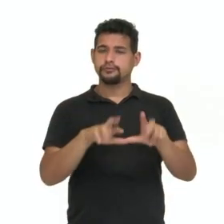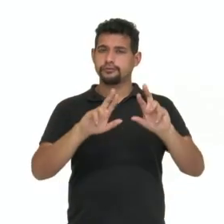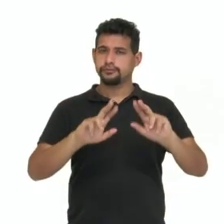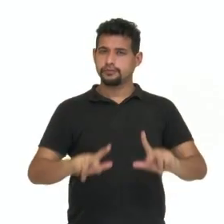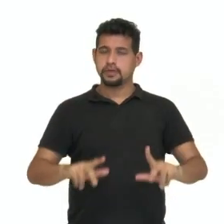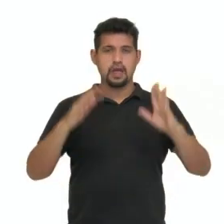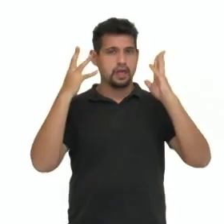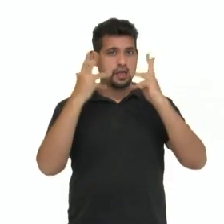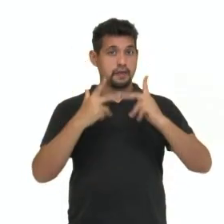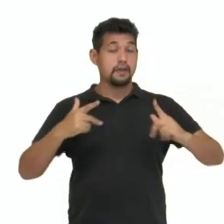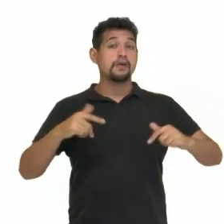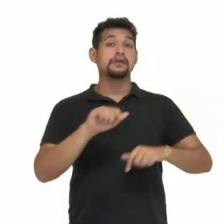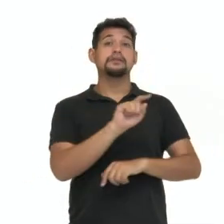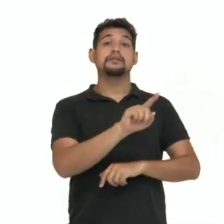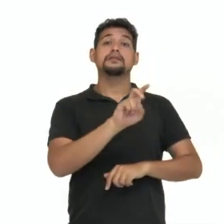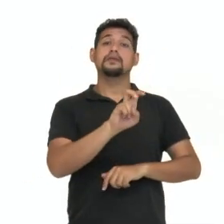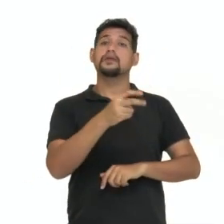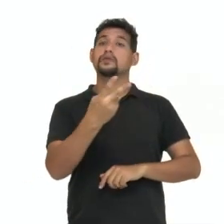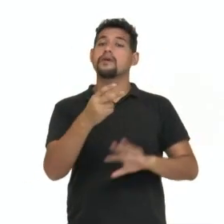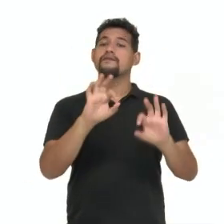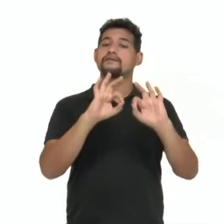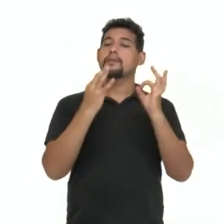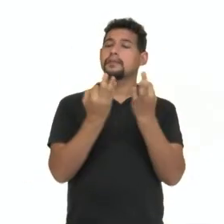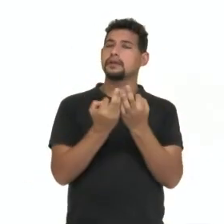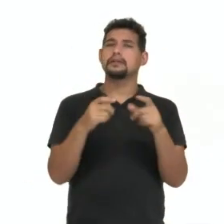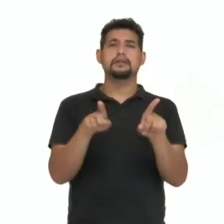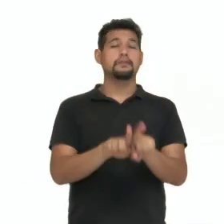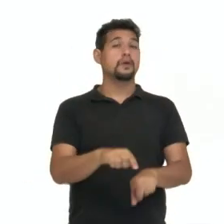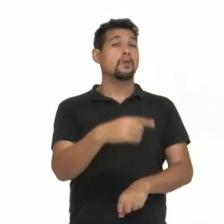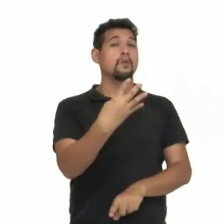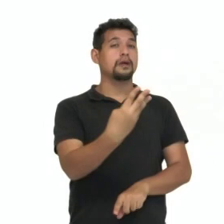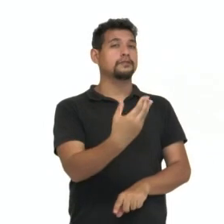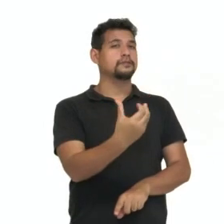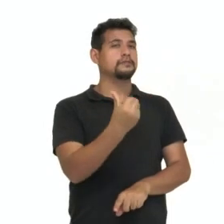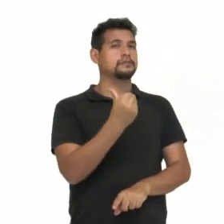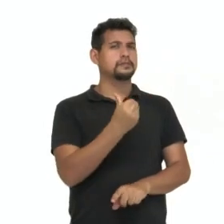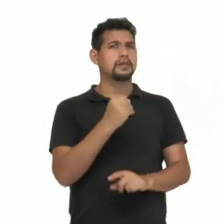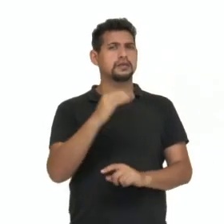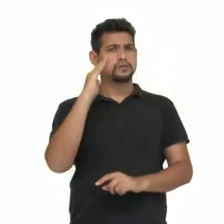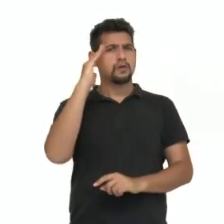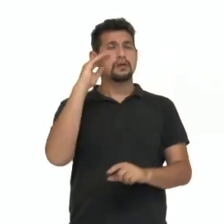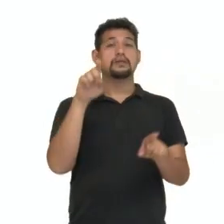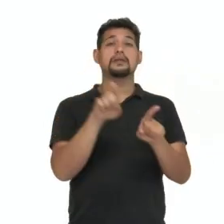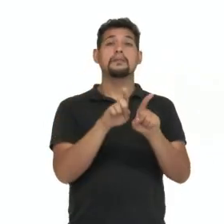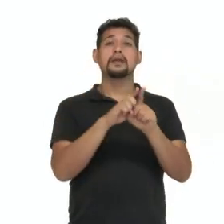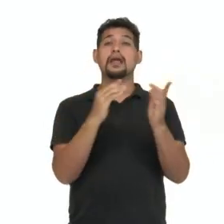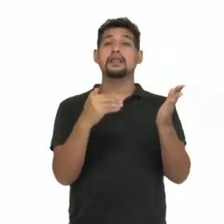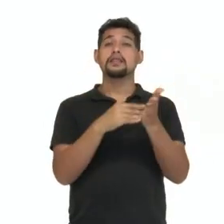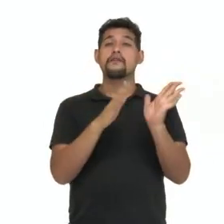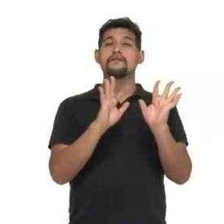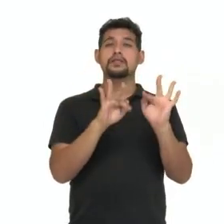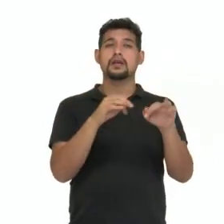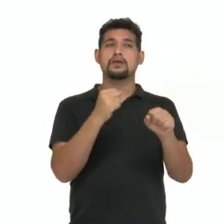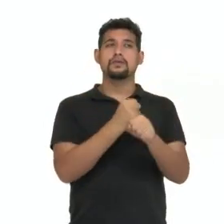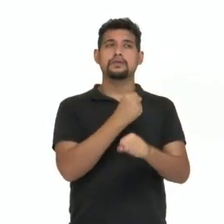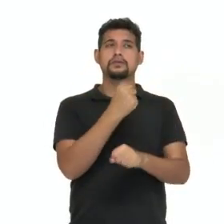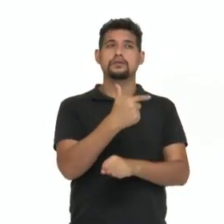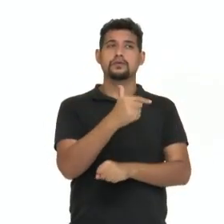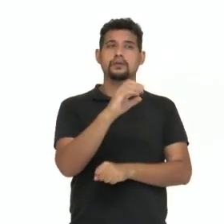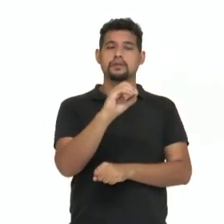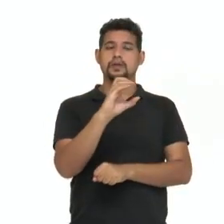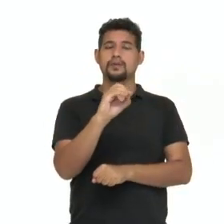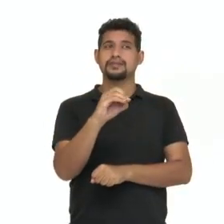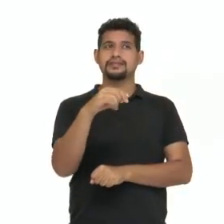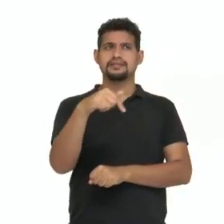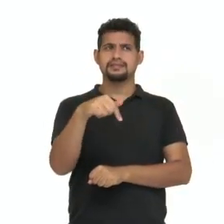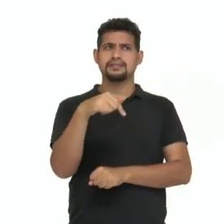mamíferos, 152 famílias, 46 ordens e até o final de 2007, ó, né, já está